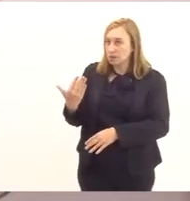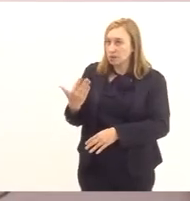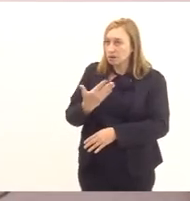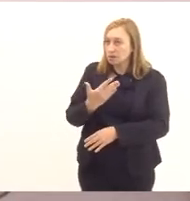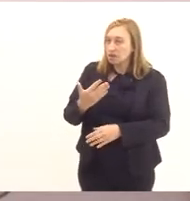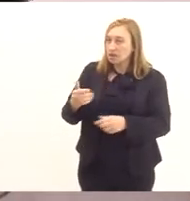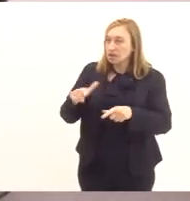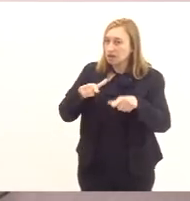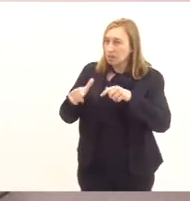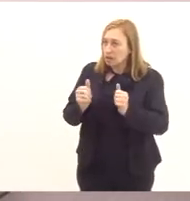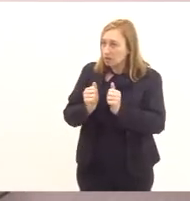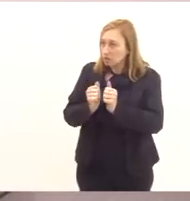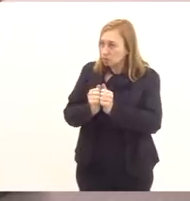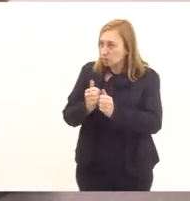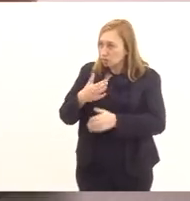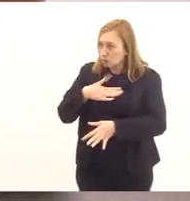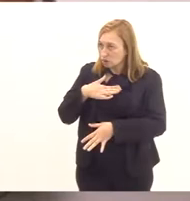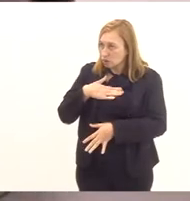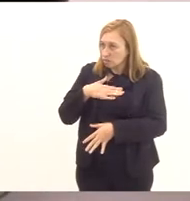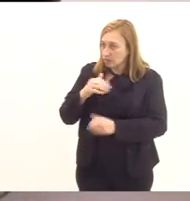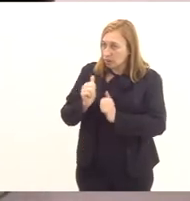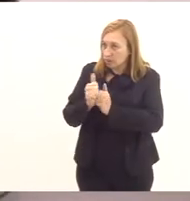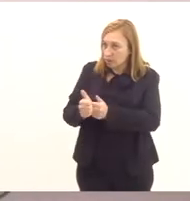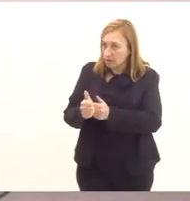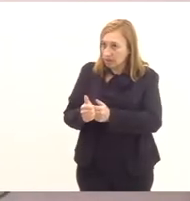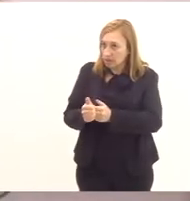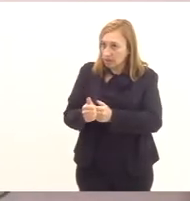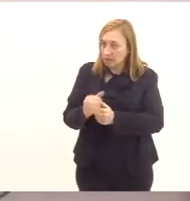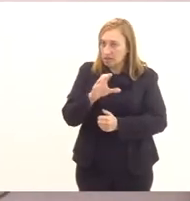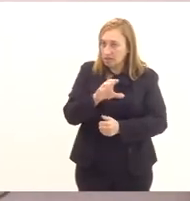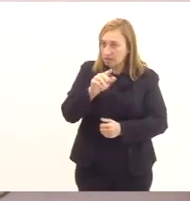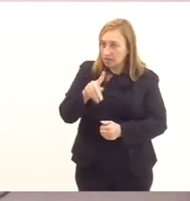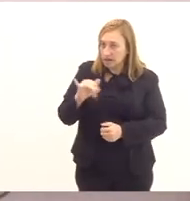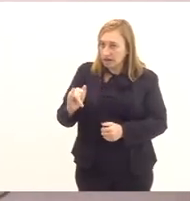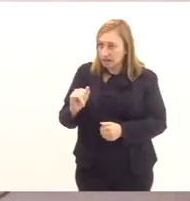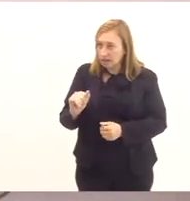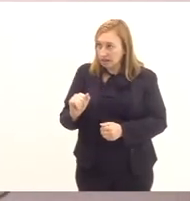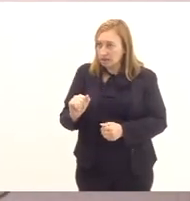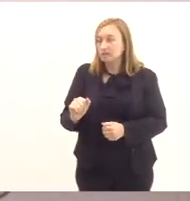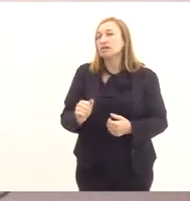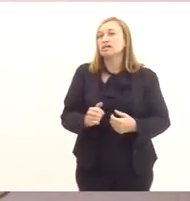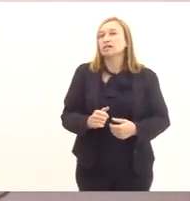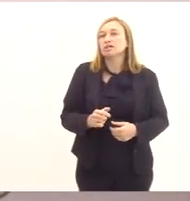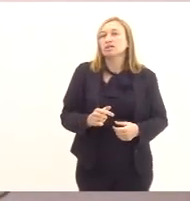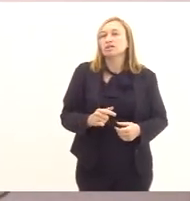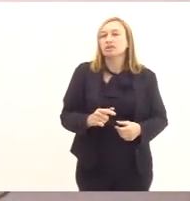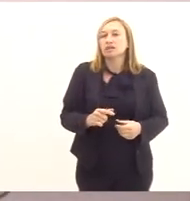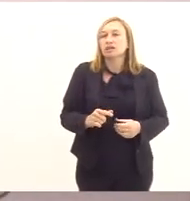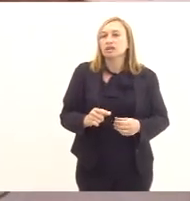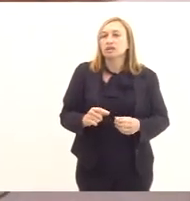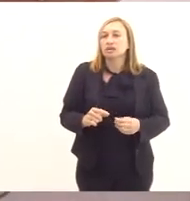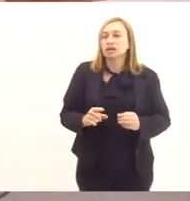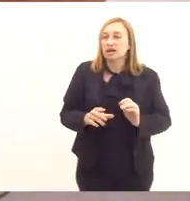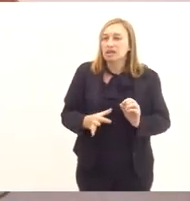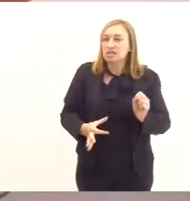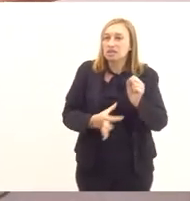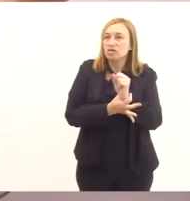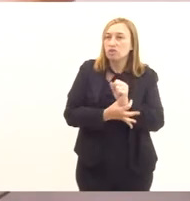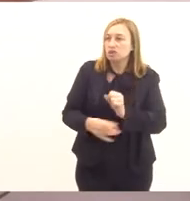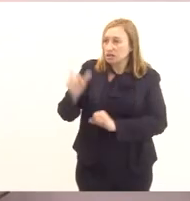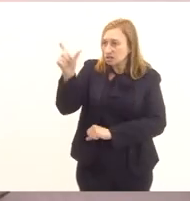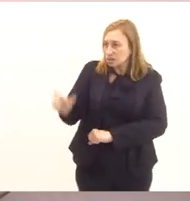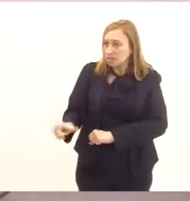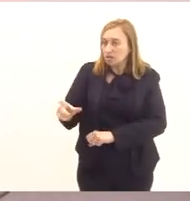meninos que trabalham comigo para acompanhar para não ter que nem para ninguém da CPA para para garantir aí a a integridade física do